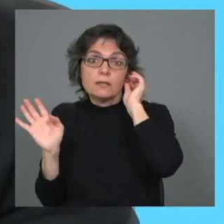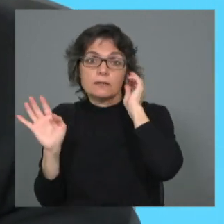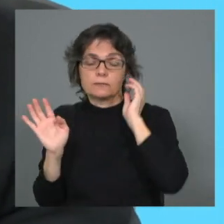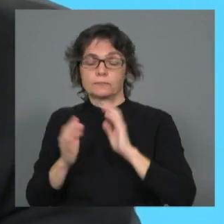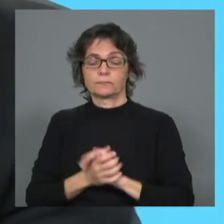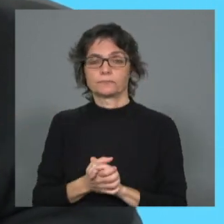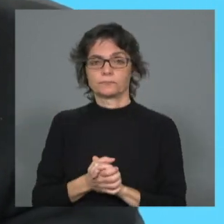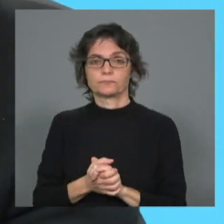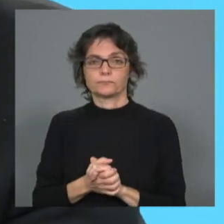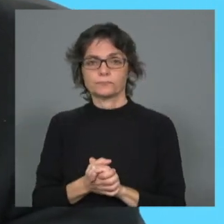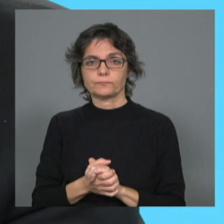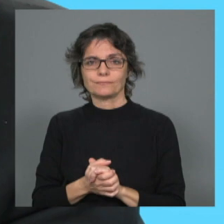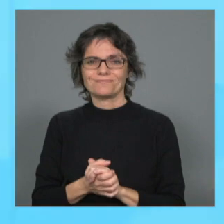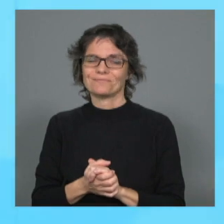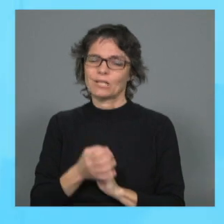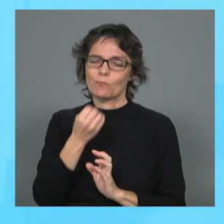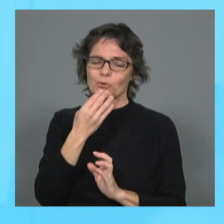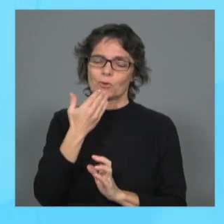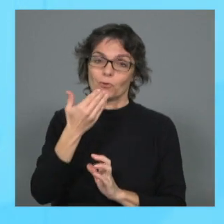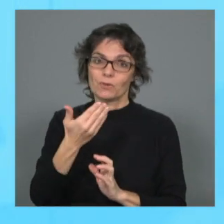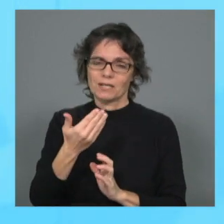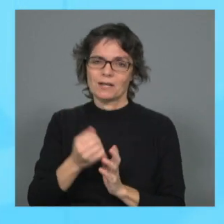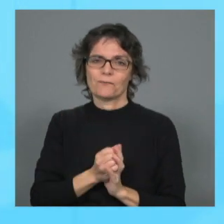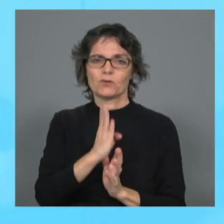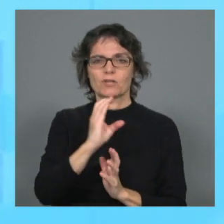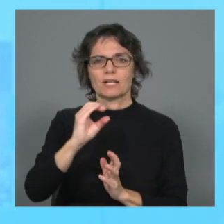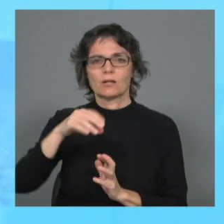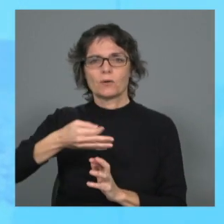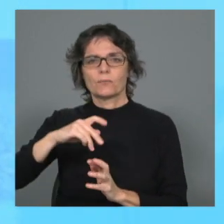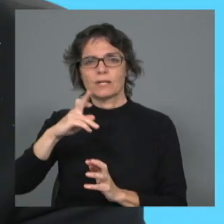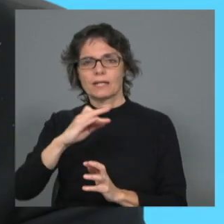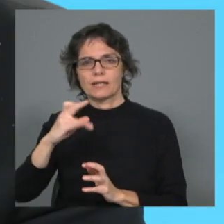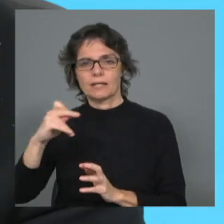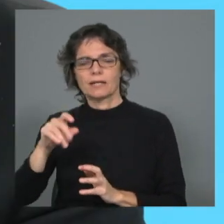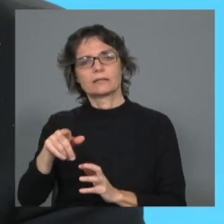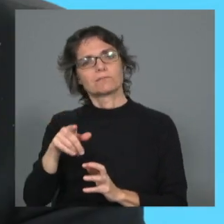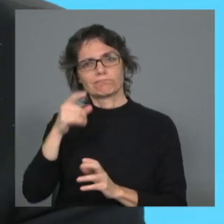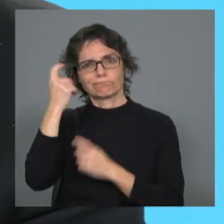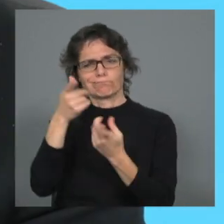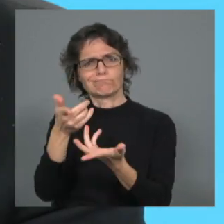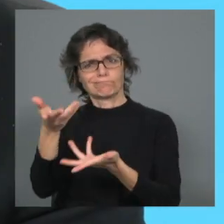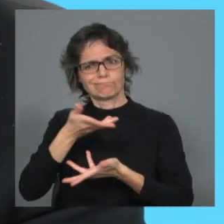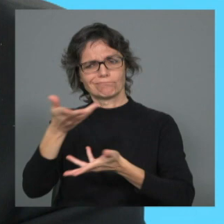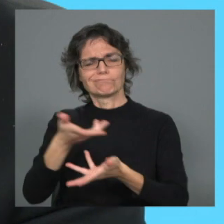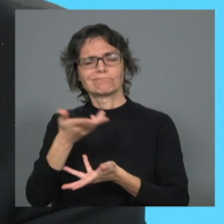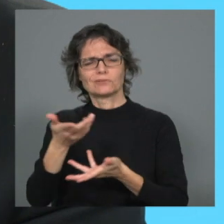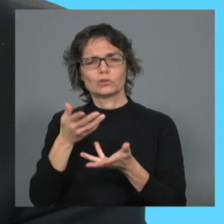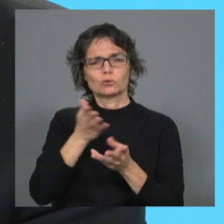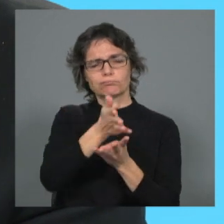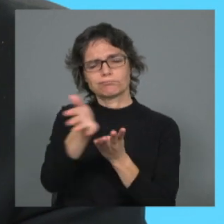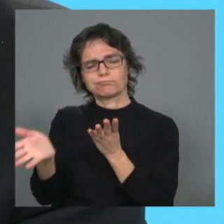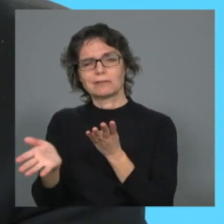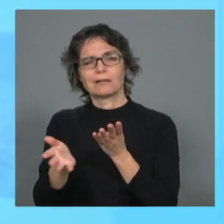prazo, não é? Muito bem, José Carlos Pereira, muito obrigado por esta reflexão. São diversas linhas de pensamento e